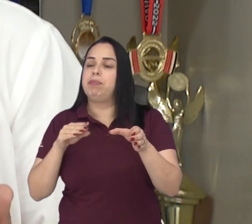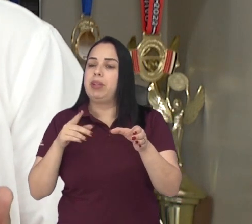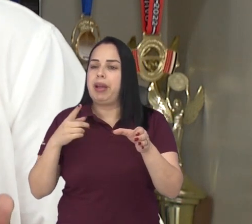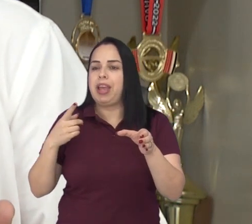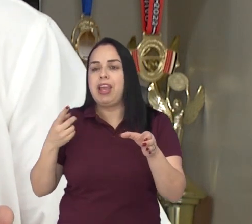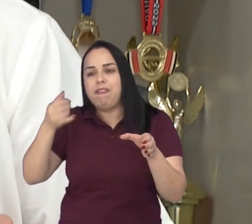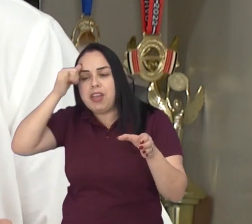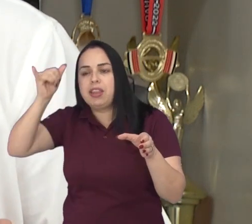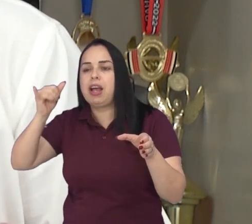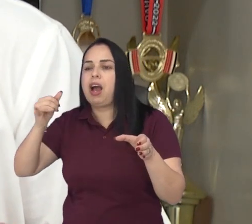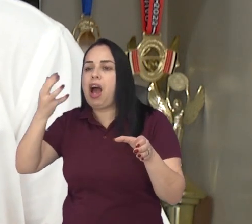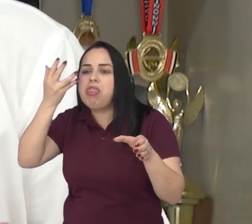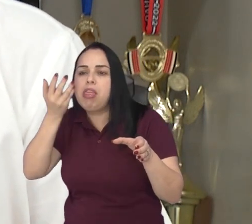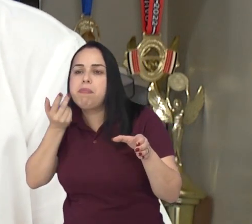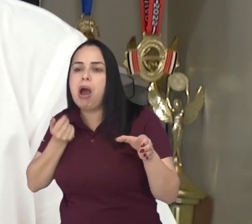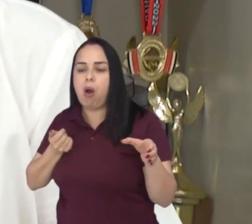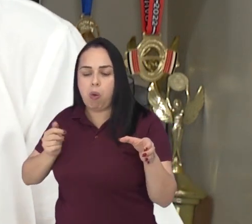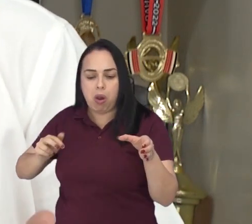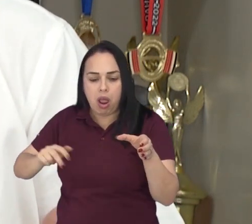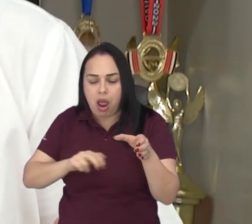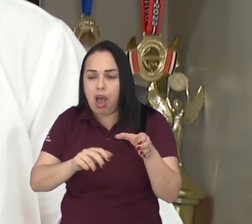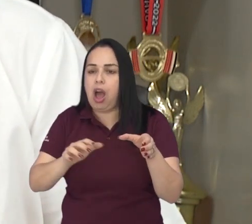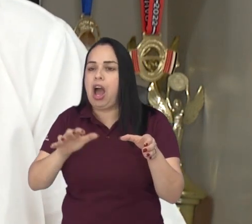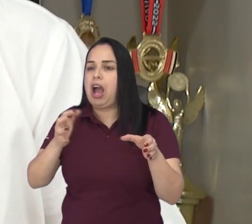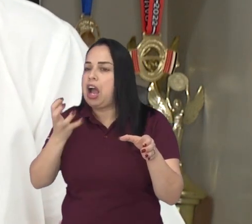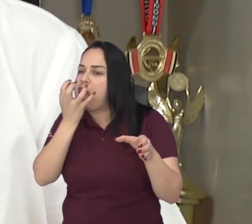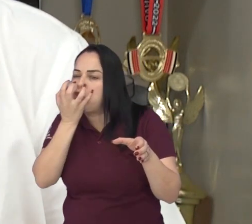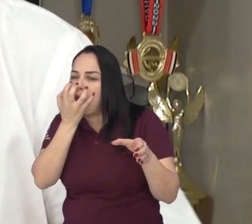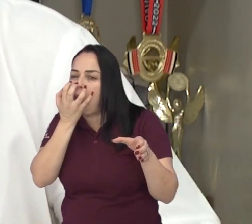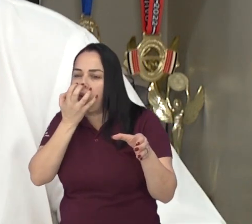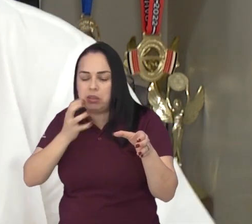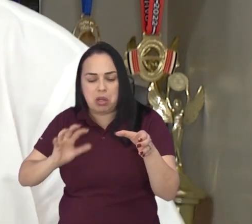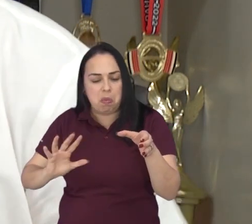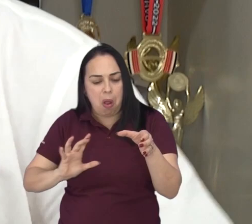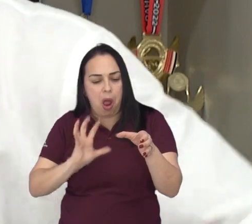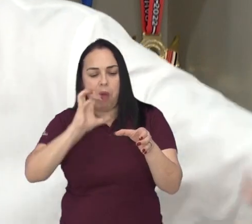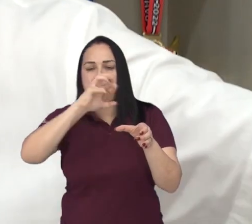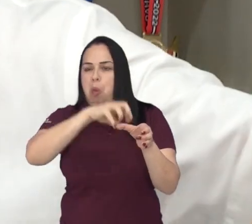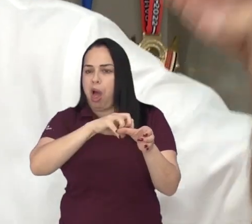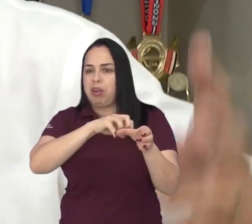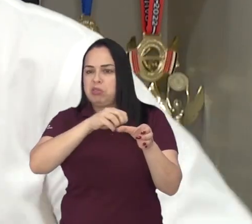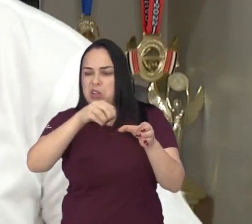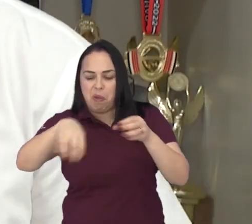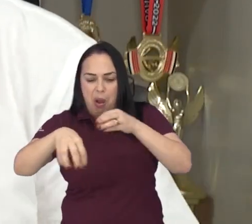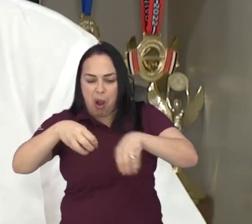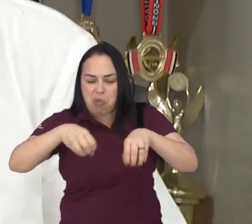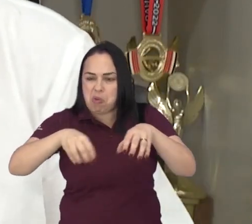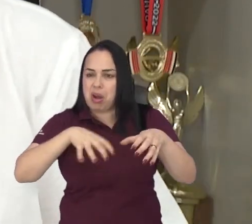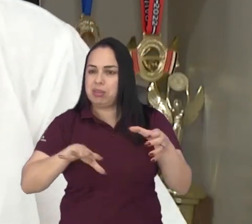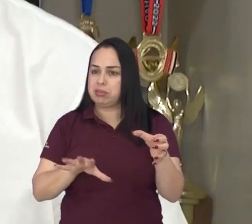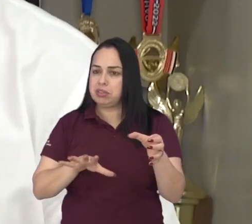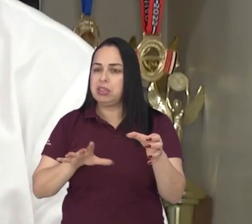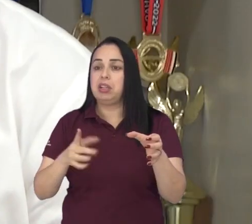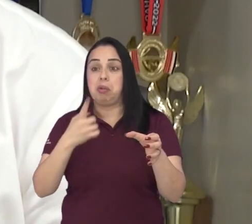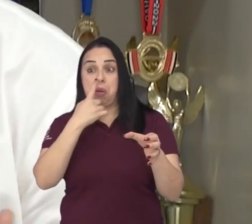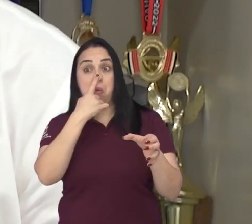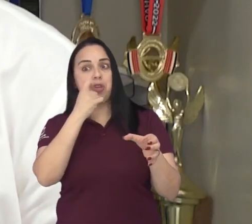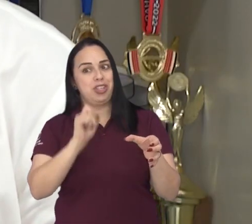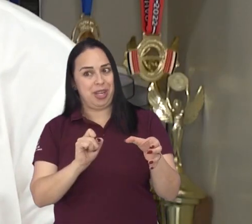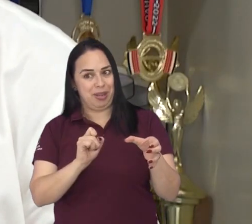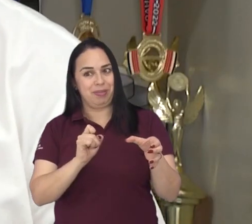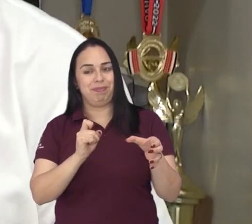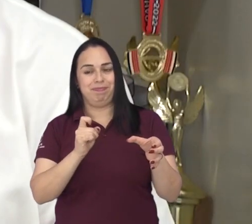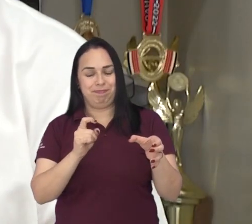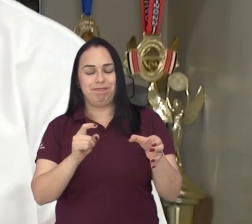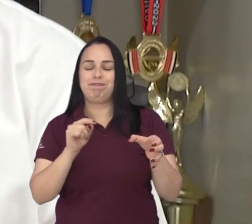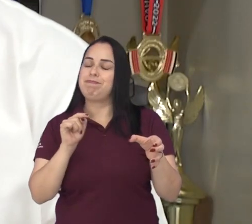protege o lixo de animais, né? A gente sabe quantas vezes cachorros vêm, rasga, joga lixo para tudo quanto é lugar. A questão do